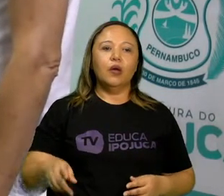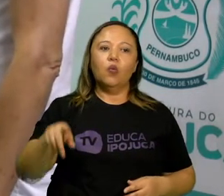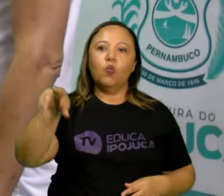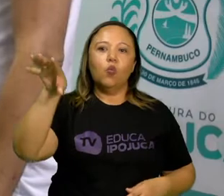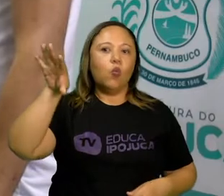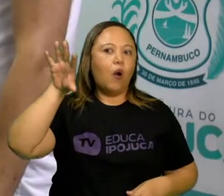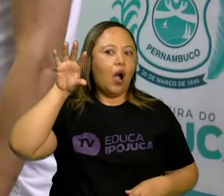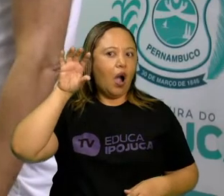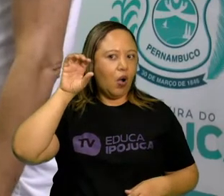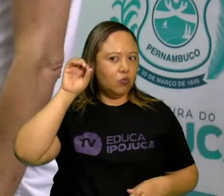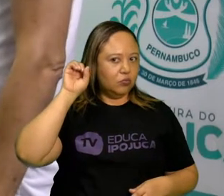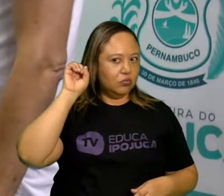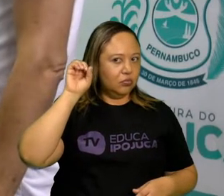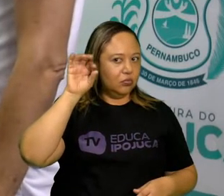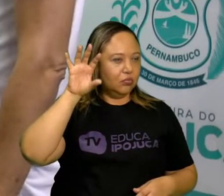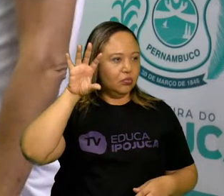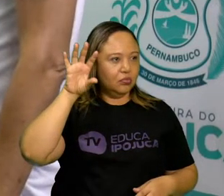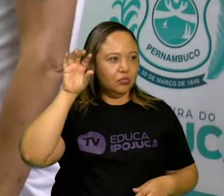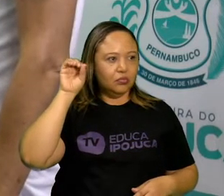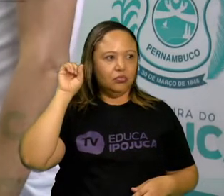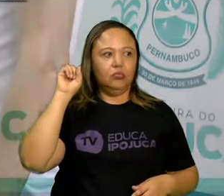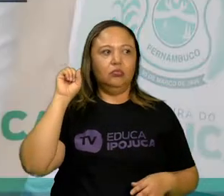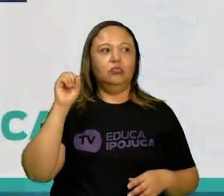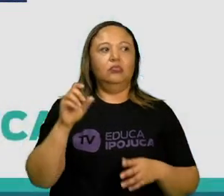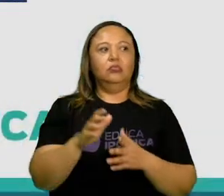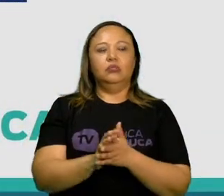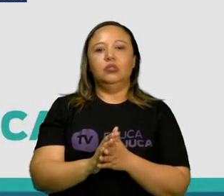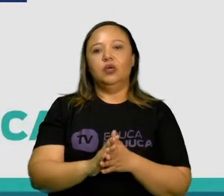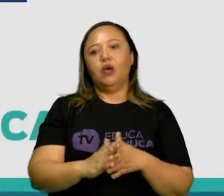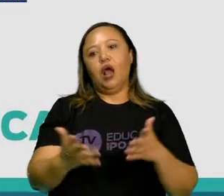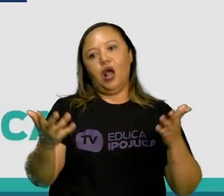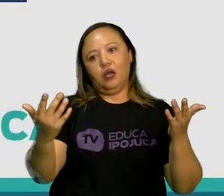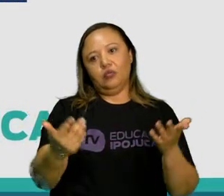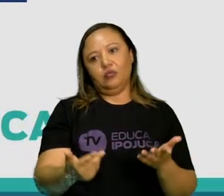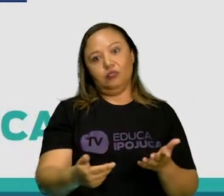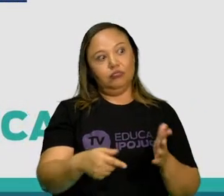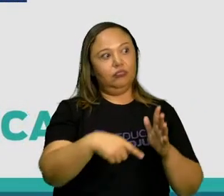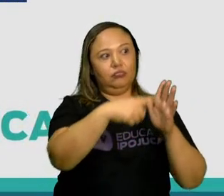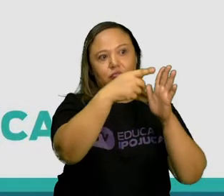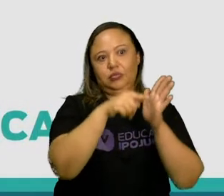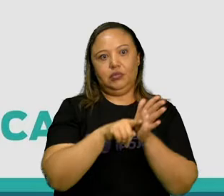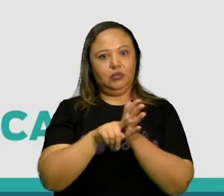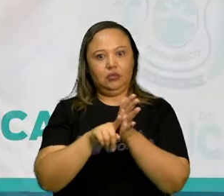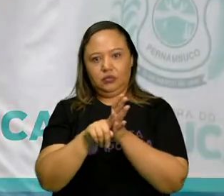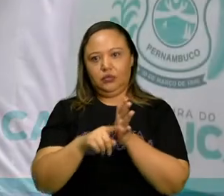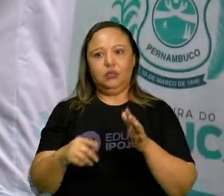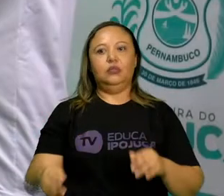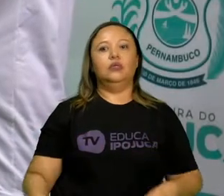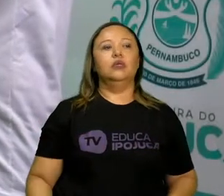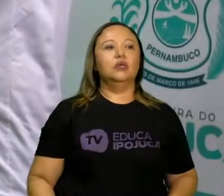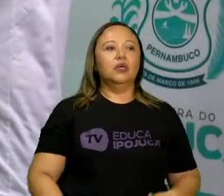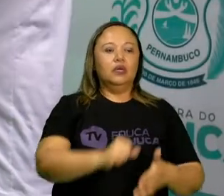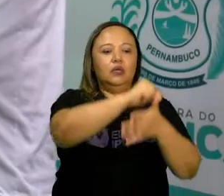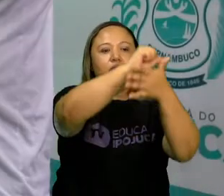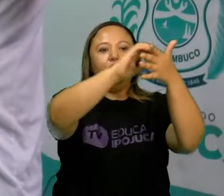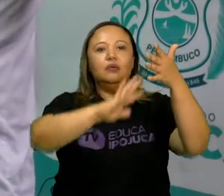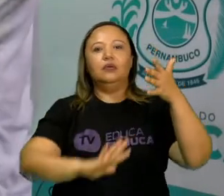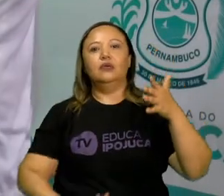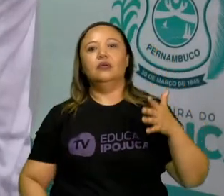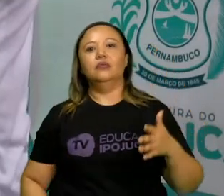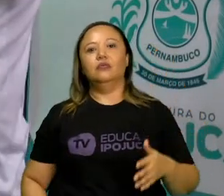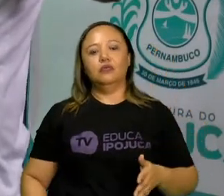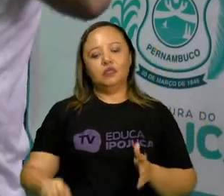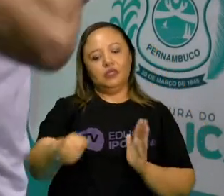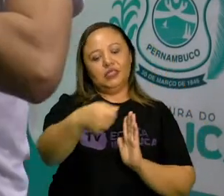Eis aqui o audiovisual, alguns exemplos e as referências desse material, beleza? E o nosso desafio é você